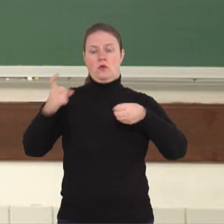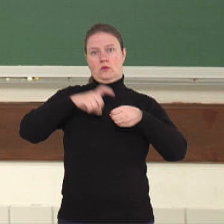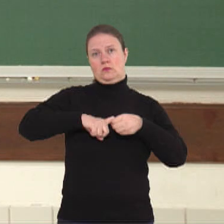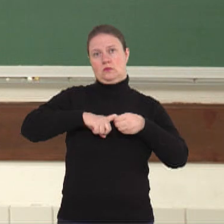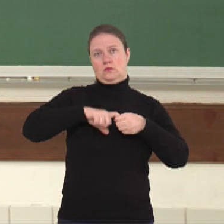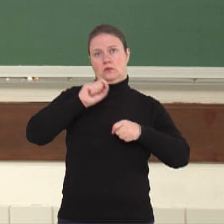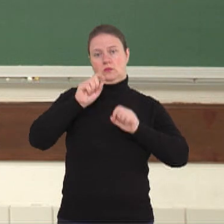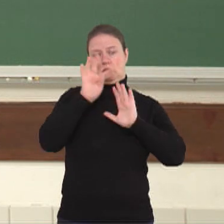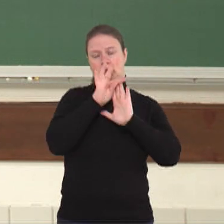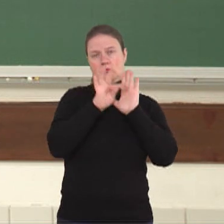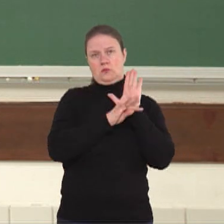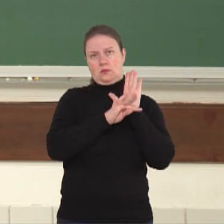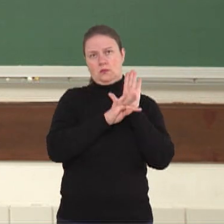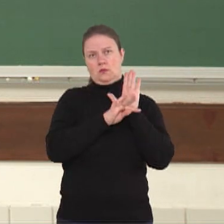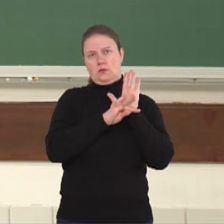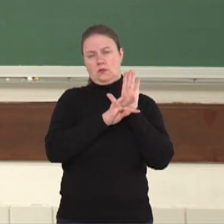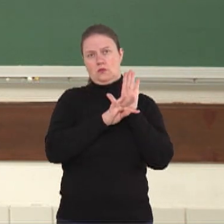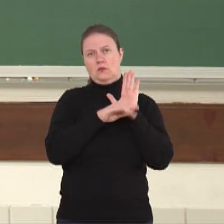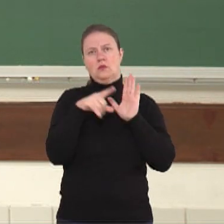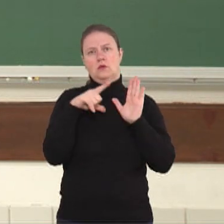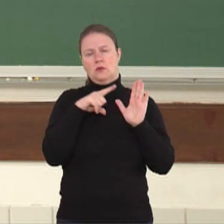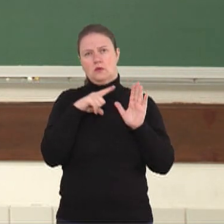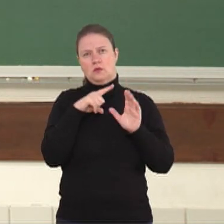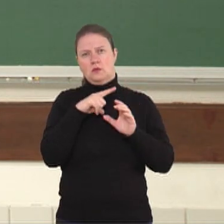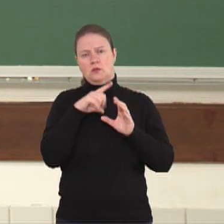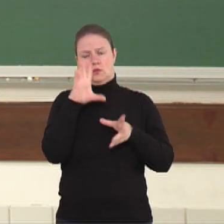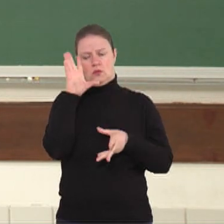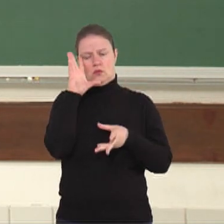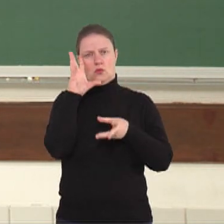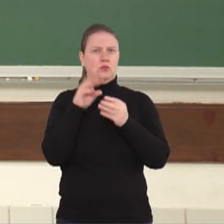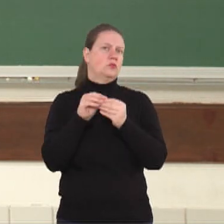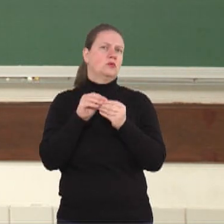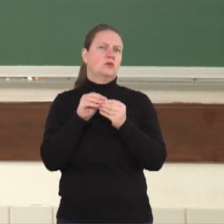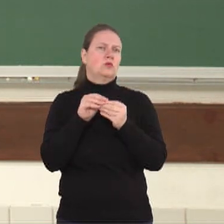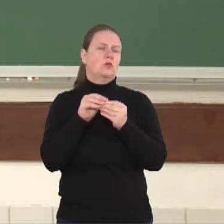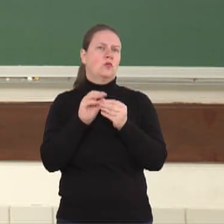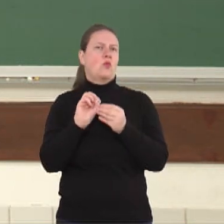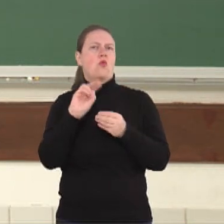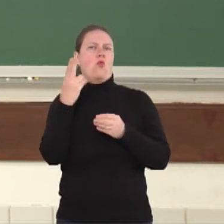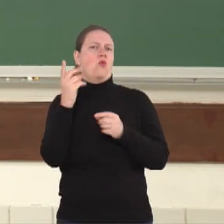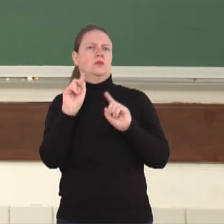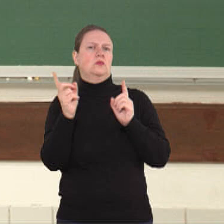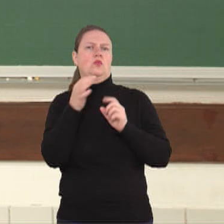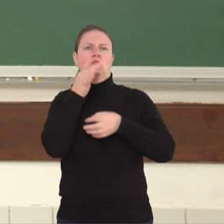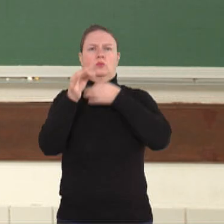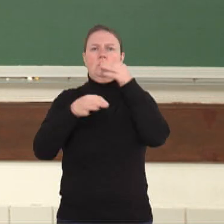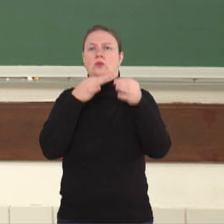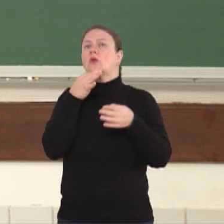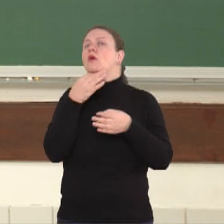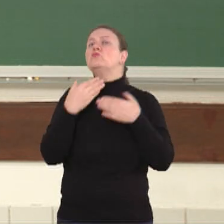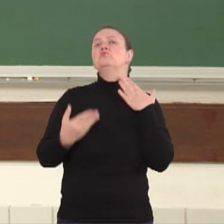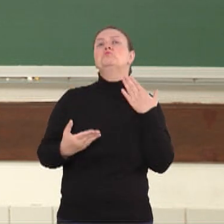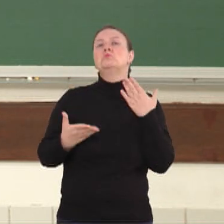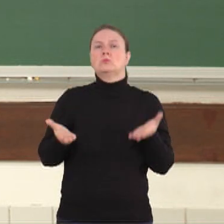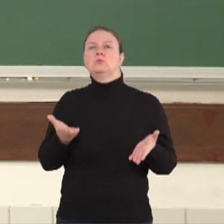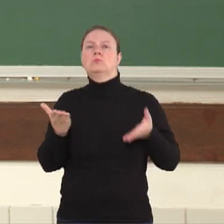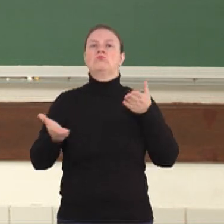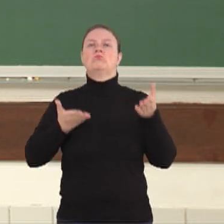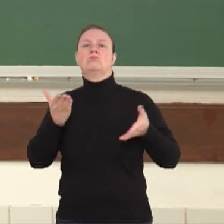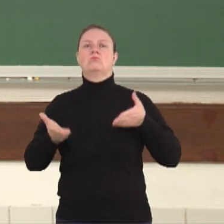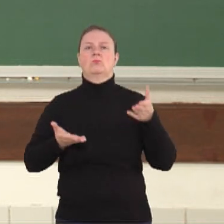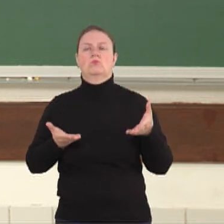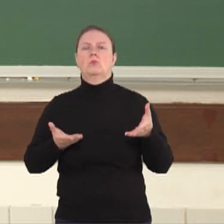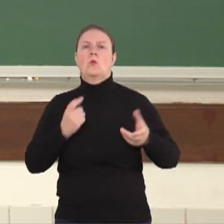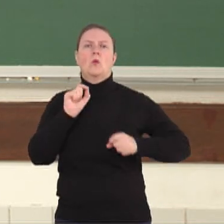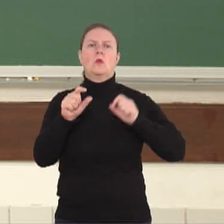observar, bom, ainda mantém parte do resumo, né, da obra, ou será que tem opinião? O que ela está fazendo ali, tá? O que